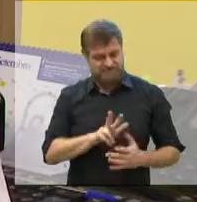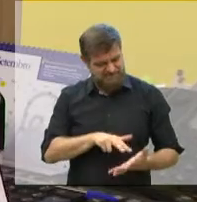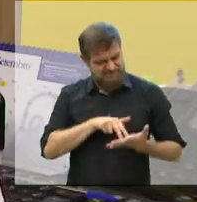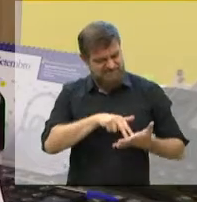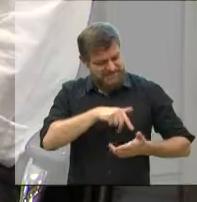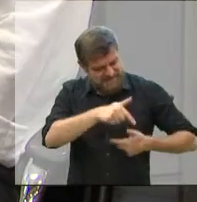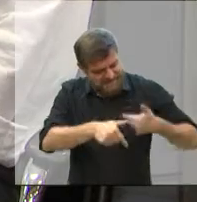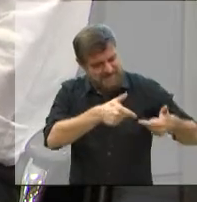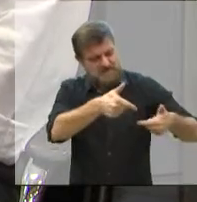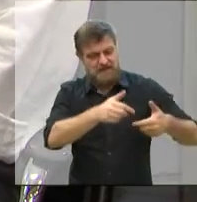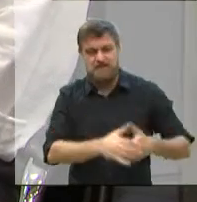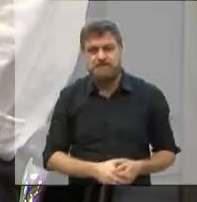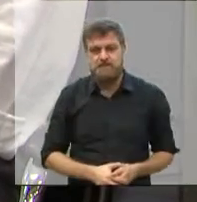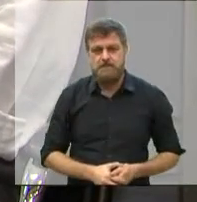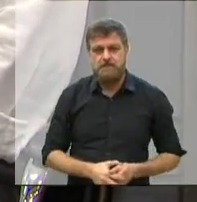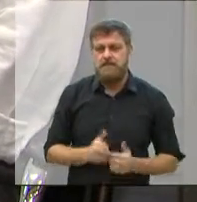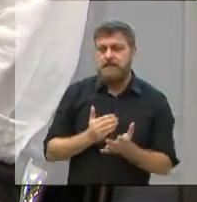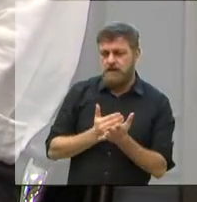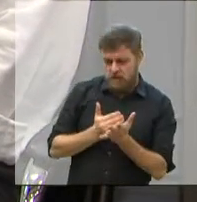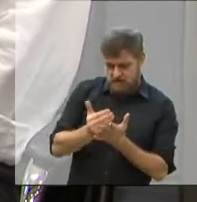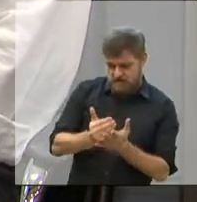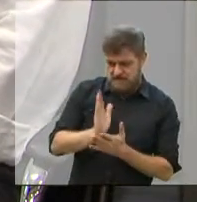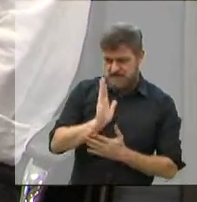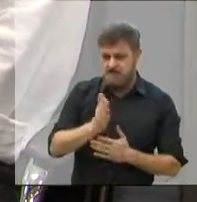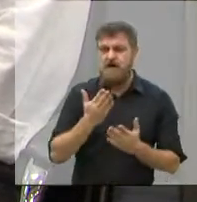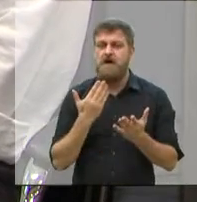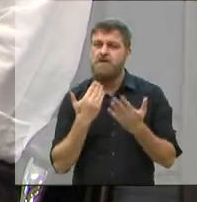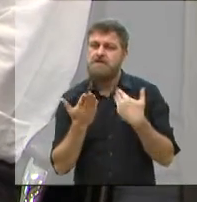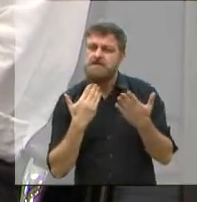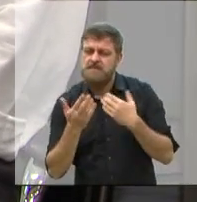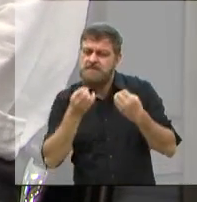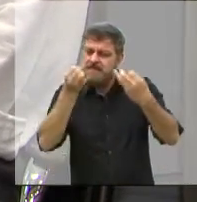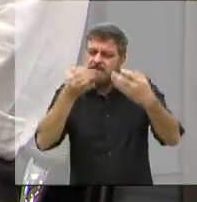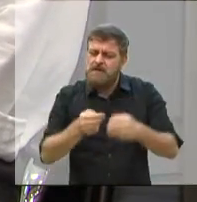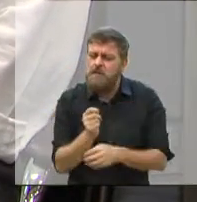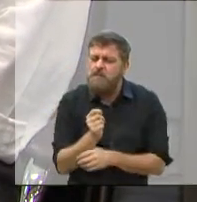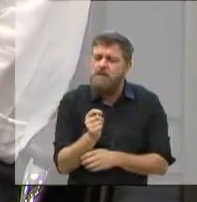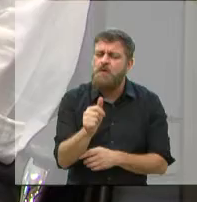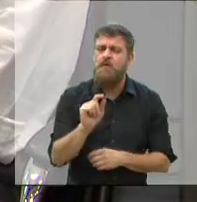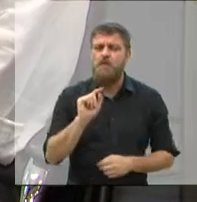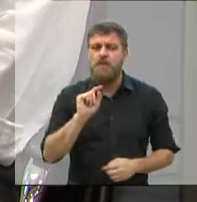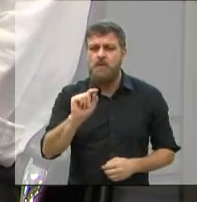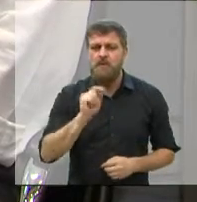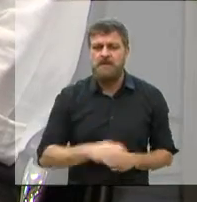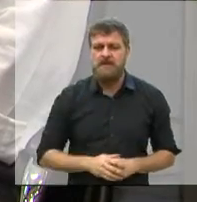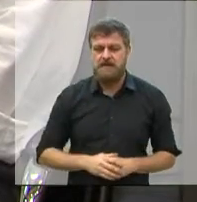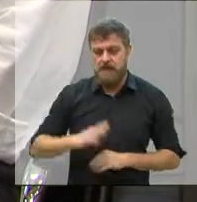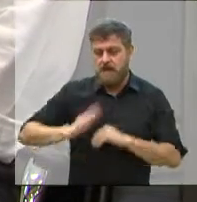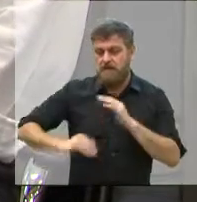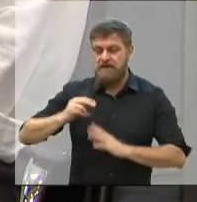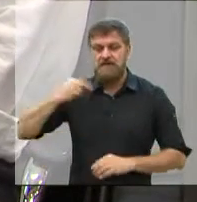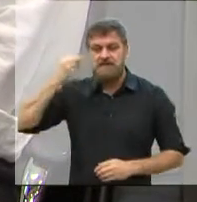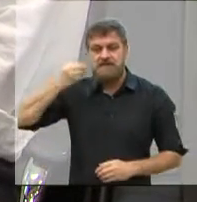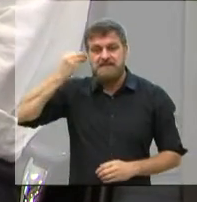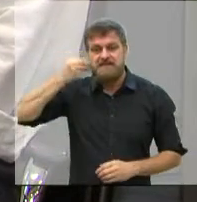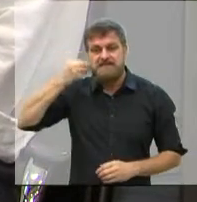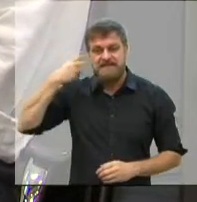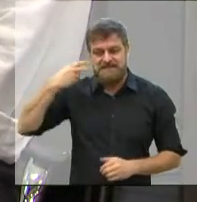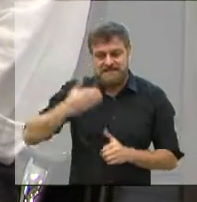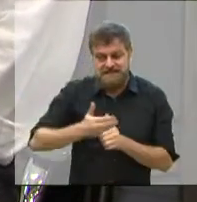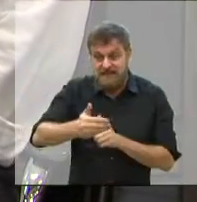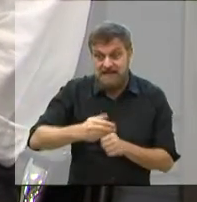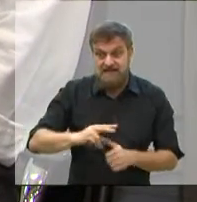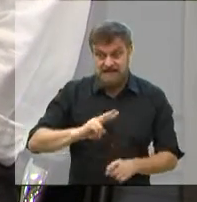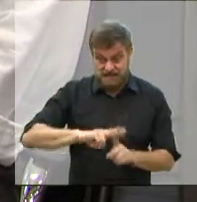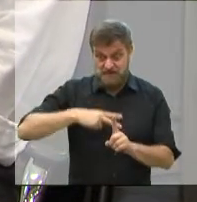esse trabalho. Então, para a gente começar aí já esse bate-papo, eu queria que o senhor falasse um pouquinho do seu mandato. O senhor que já está aí no segundo,